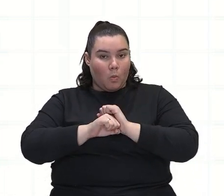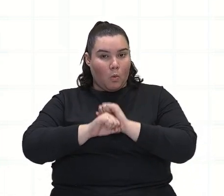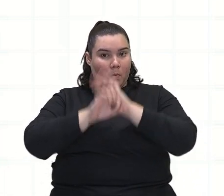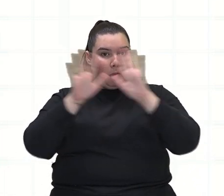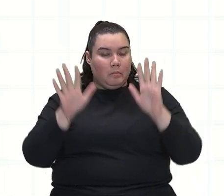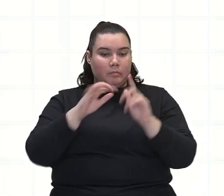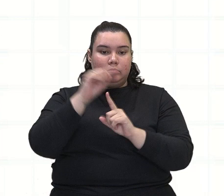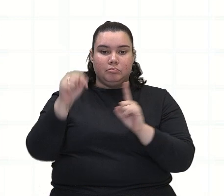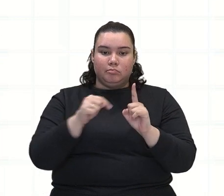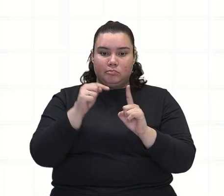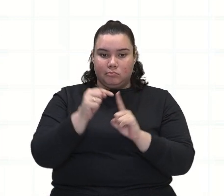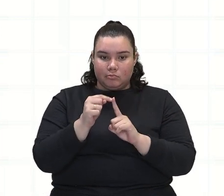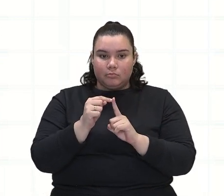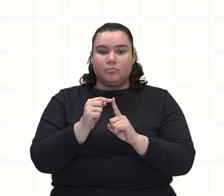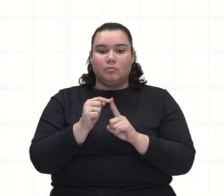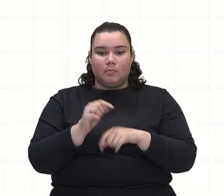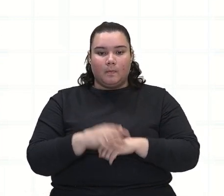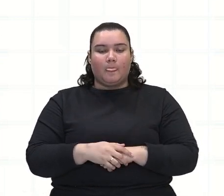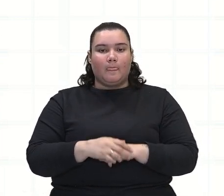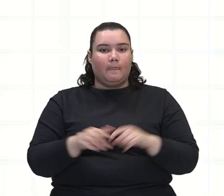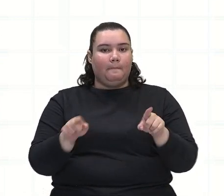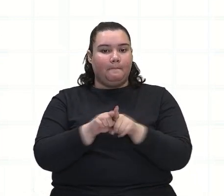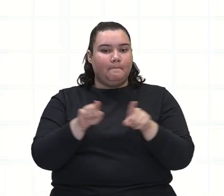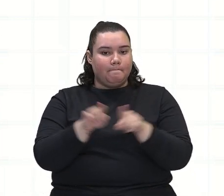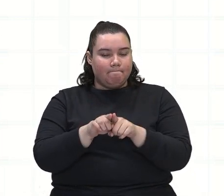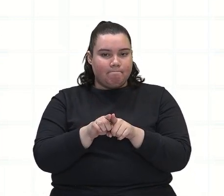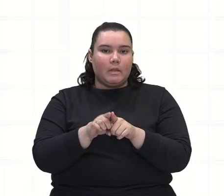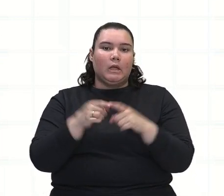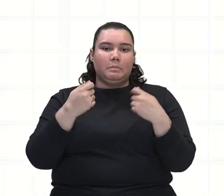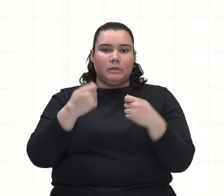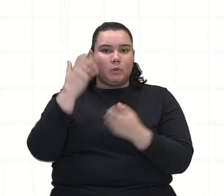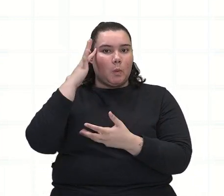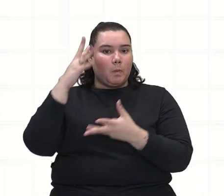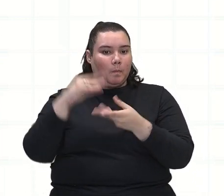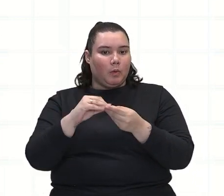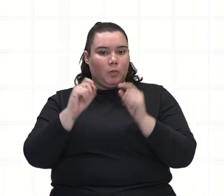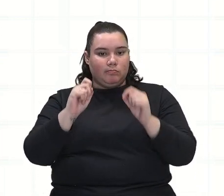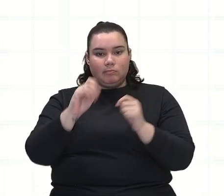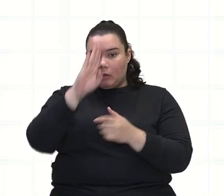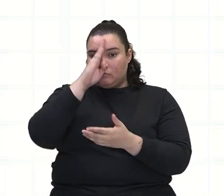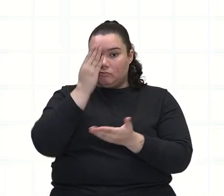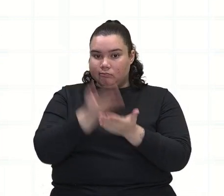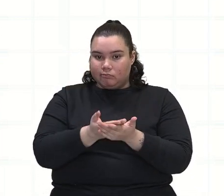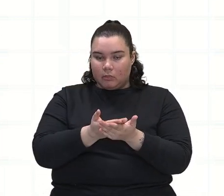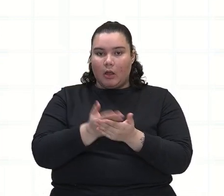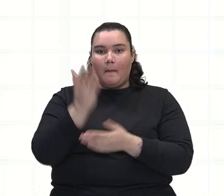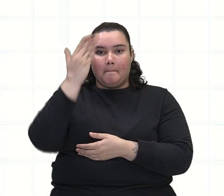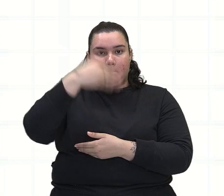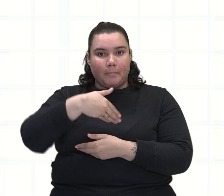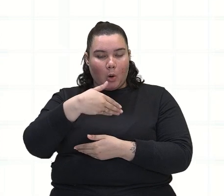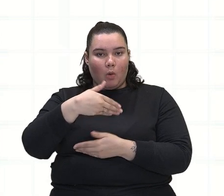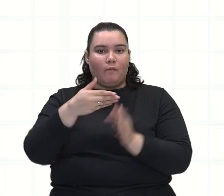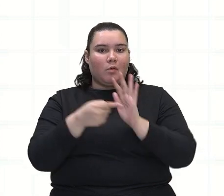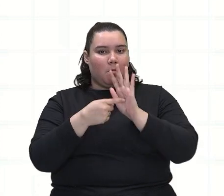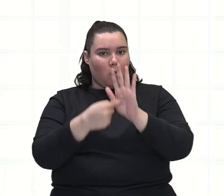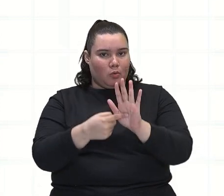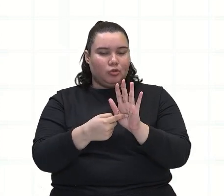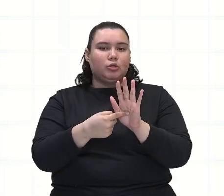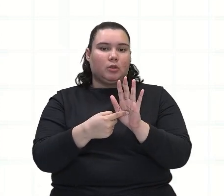objetividade e a clareza, né? Não permitindo outra interpretação. Confiabilidade, o fato tem que